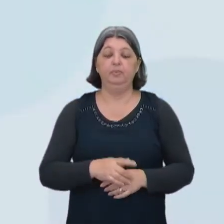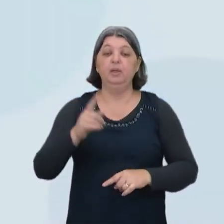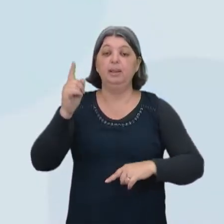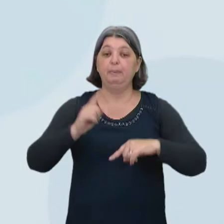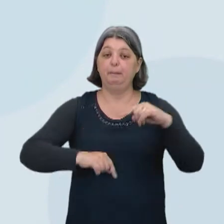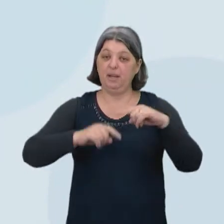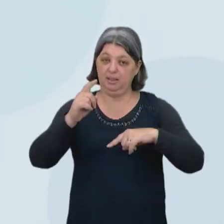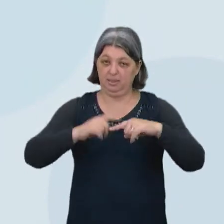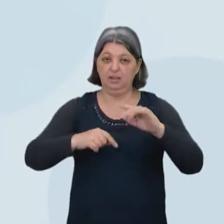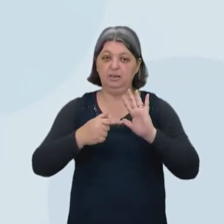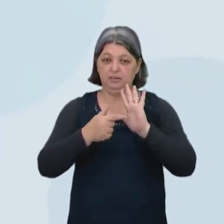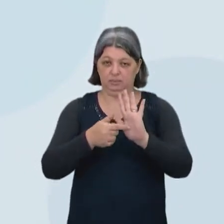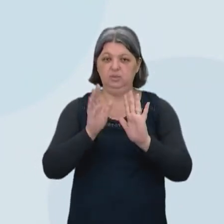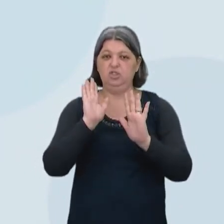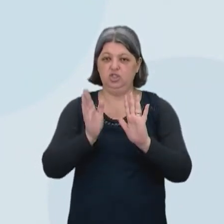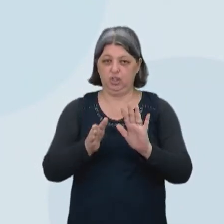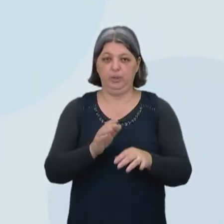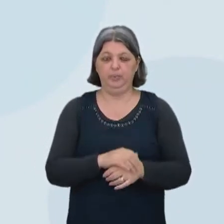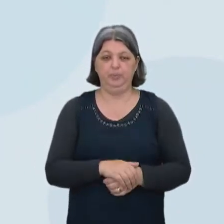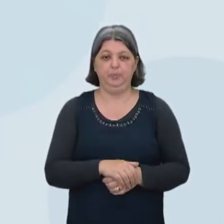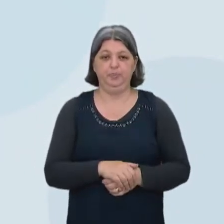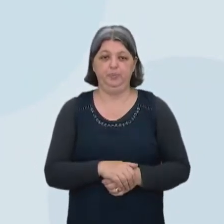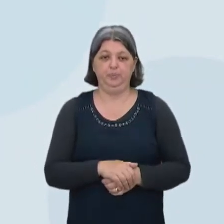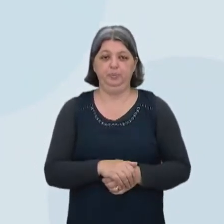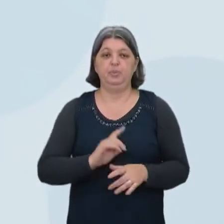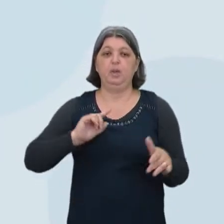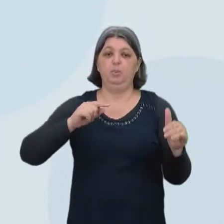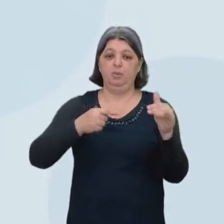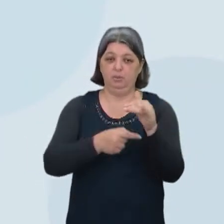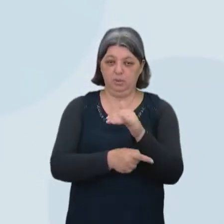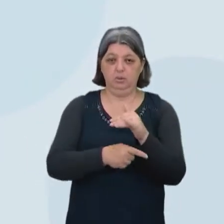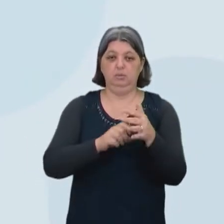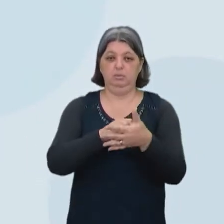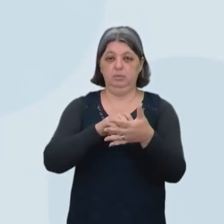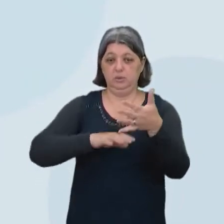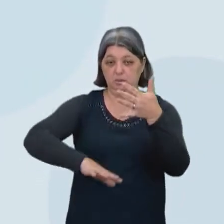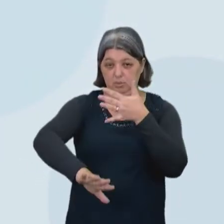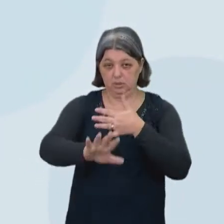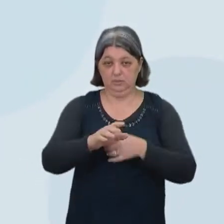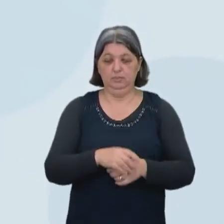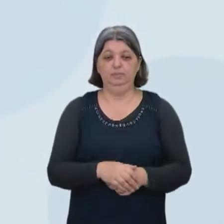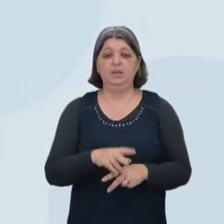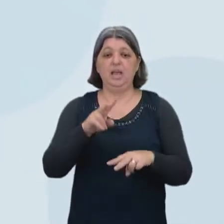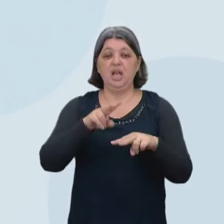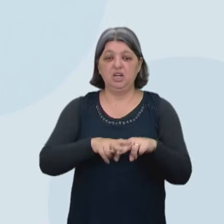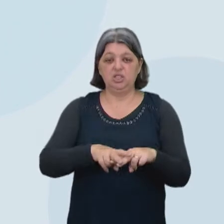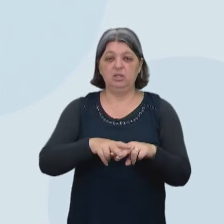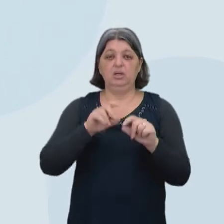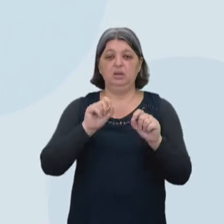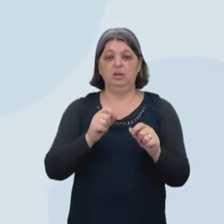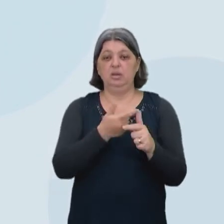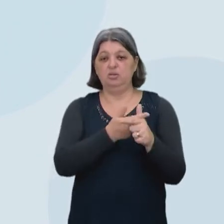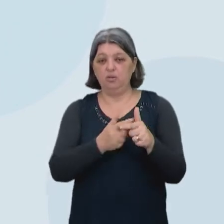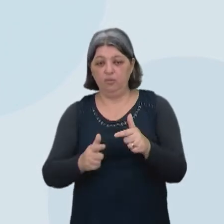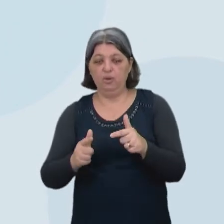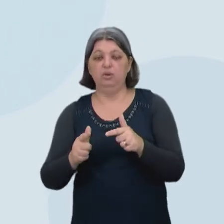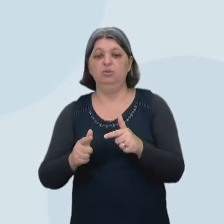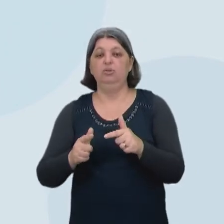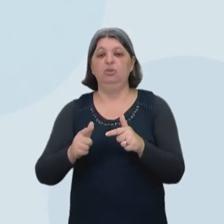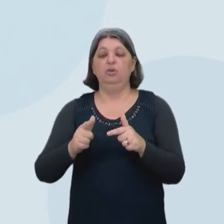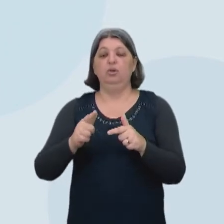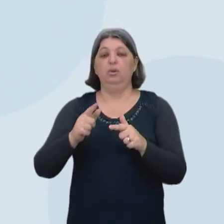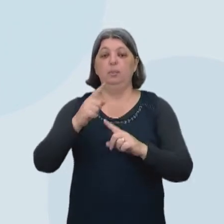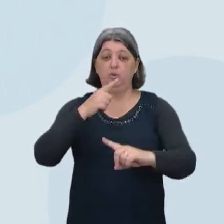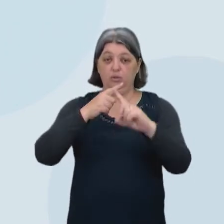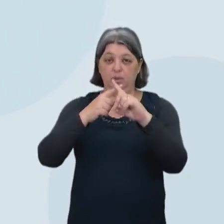vocês estão bastante acostumados, a gente indica que esse é o nosso aprofundamento curricular, o hashtag Quem Divide Multiplica, que se encerra